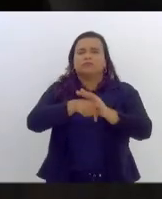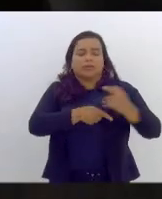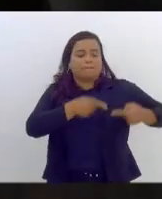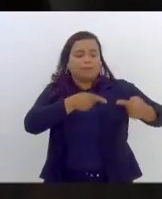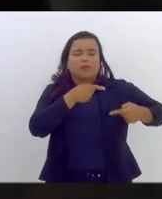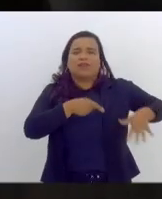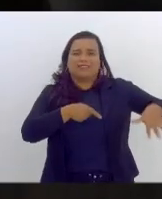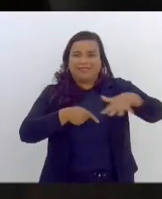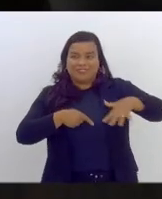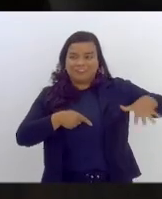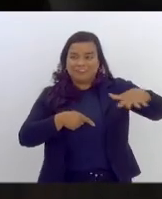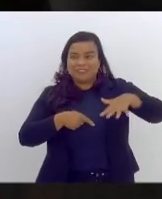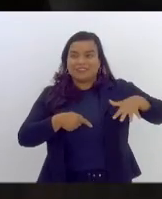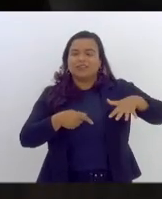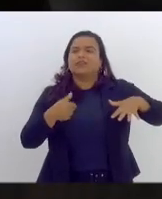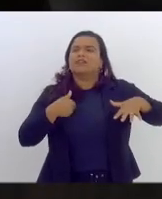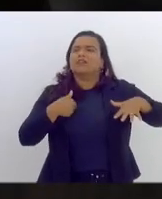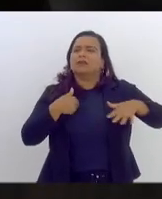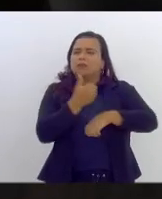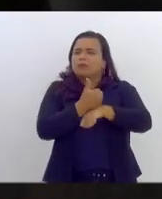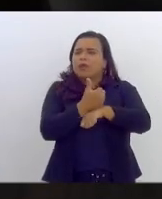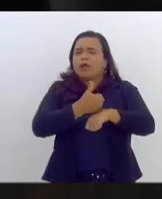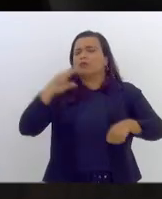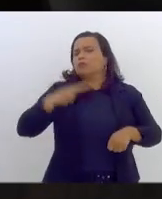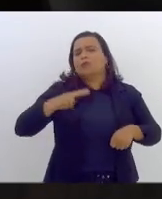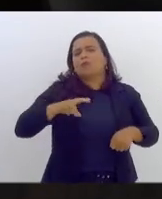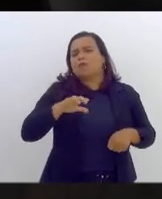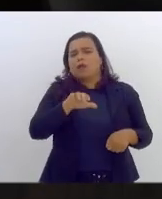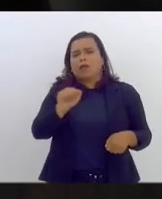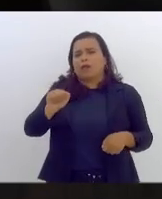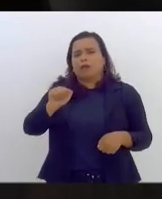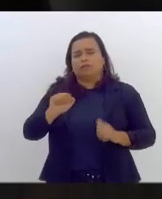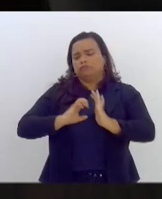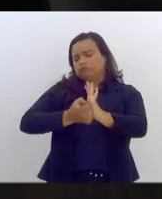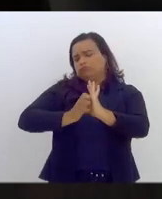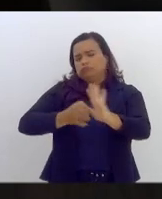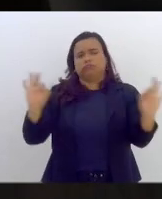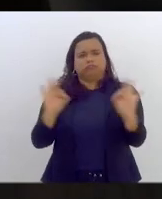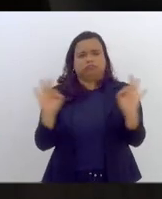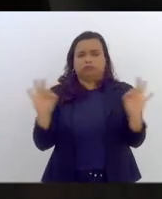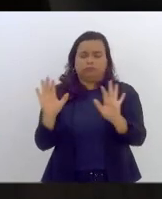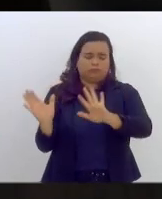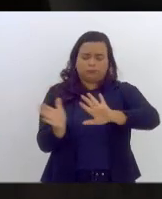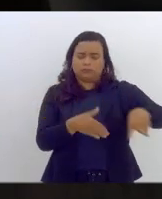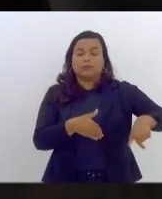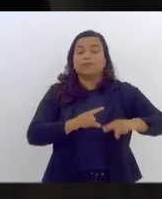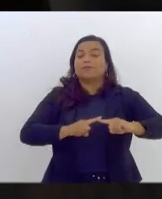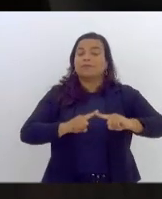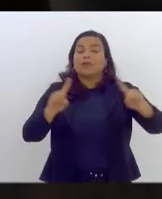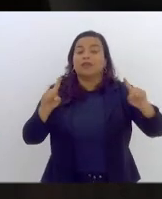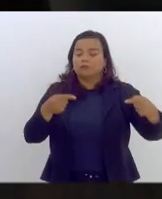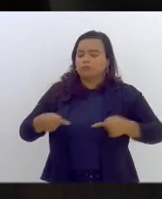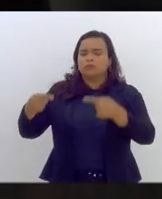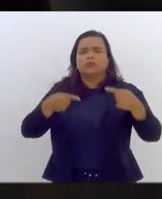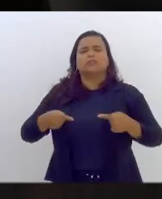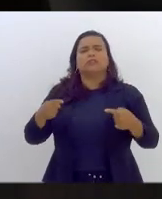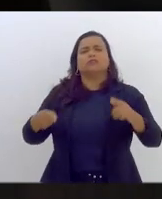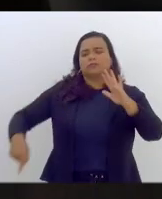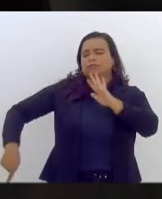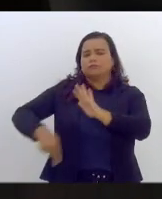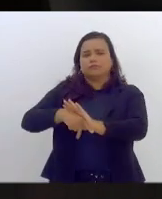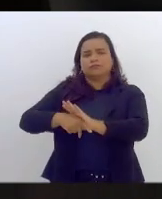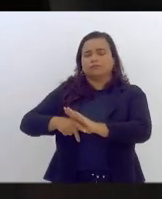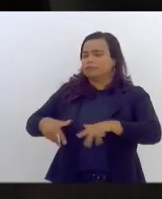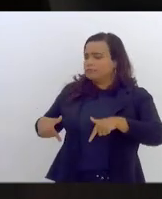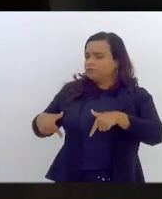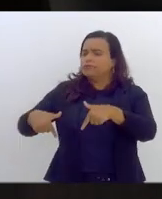política, que nunca foi profissional, nunca foi partidária, mas política como